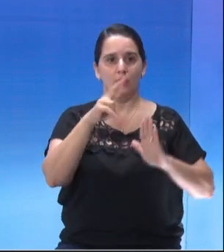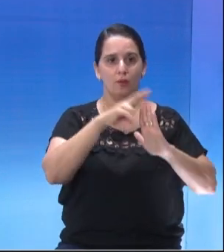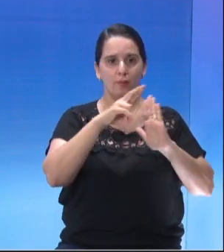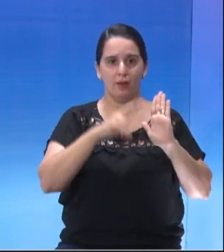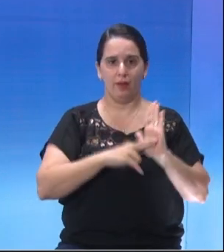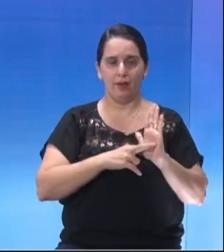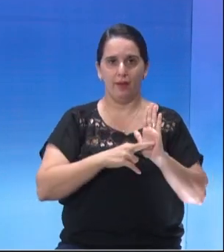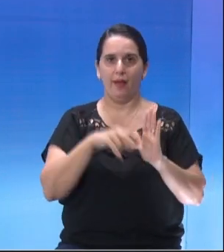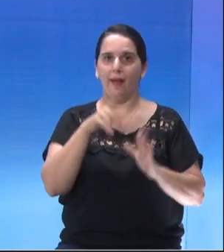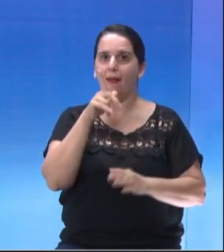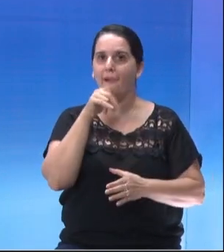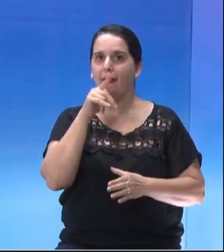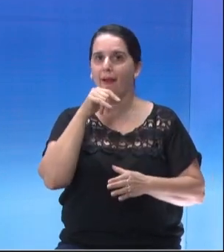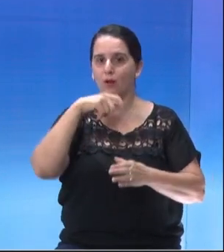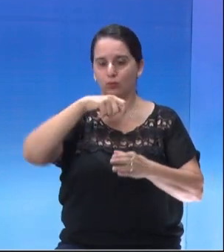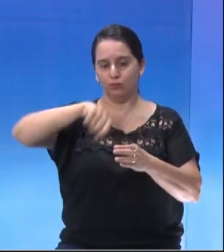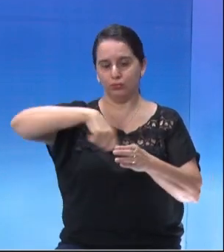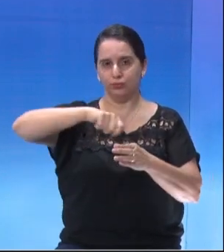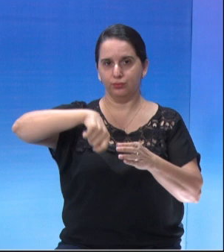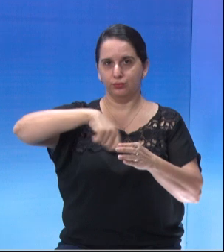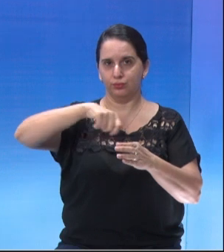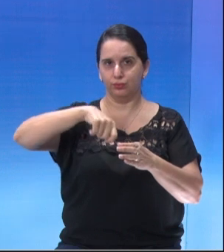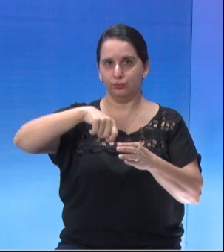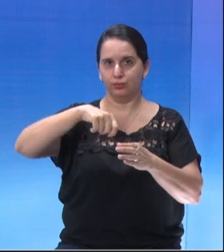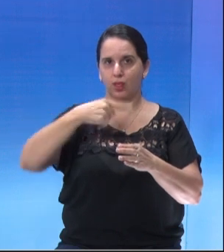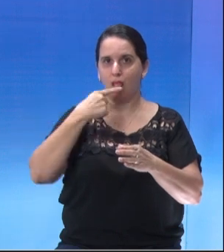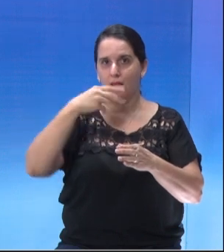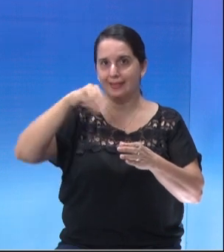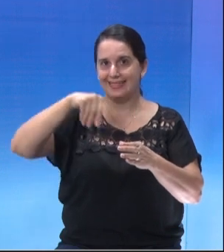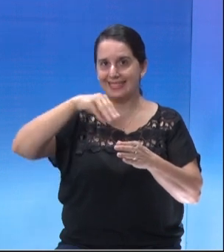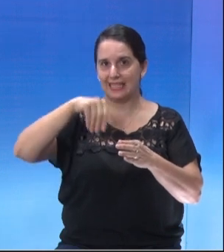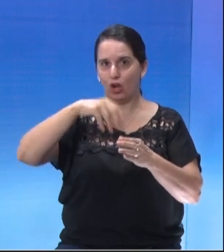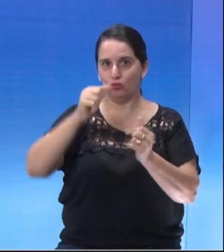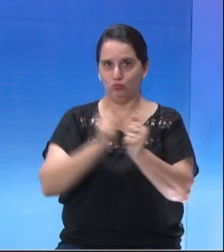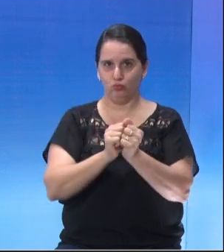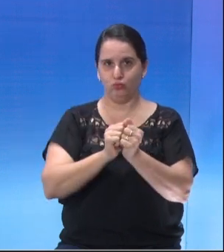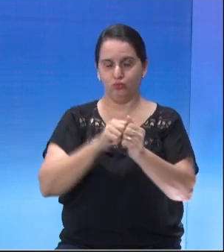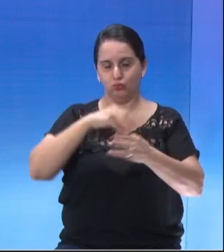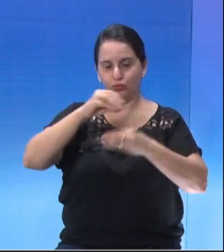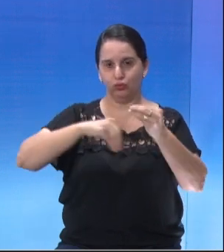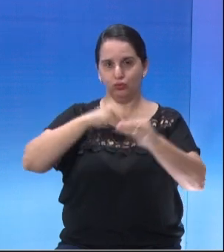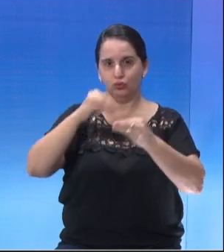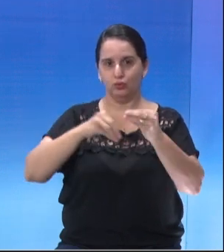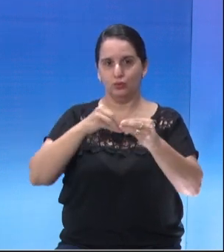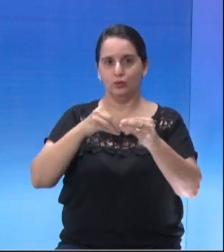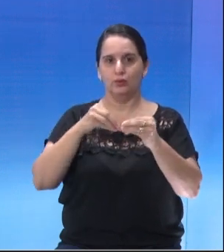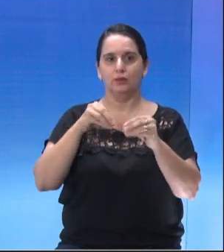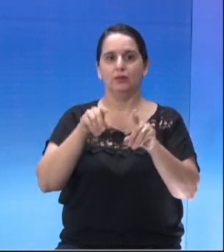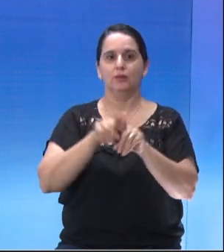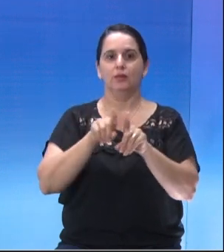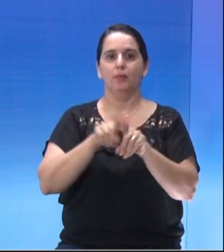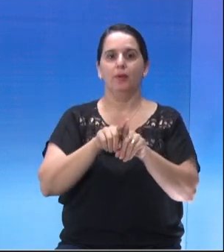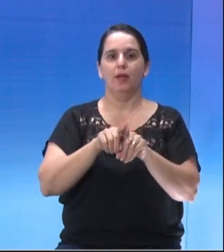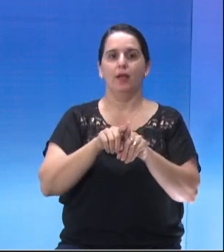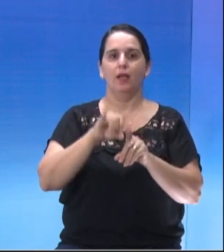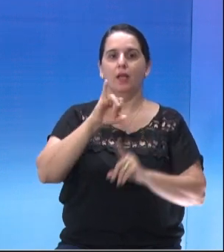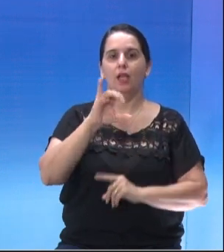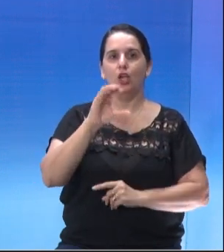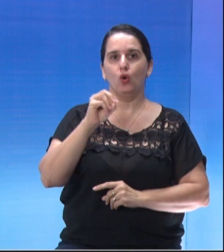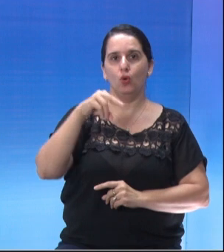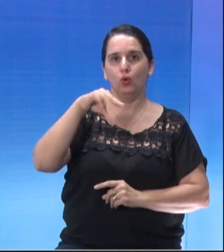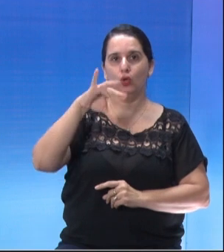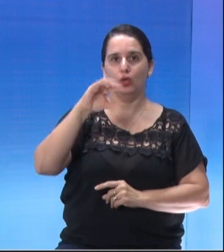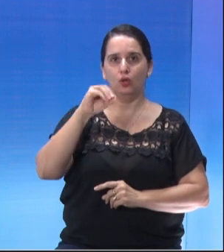nessa água de cozinha apresenta o nosso cloreto de sódio, o nosso sal, e ele é um composto iônico, que na